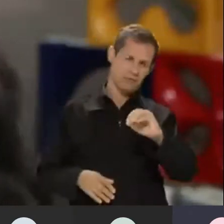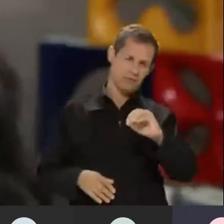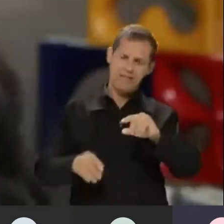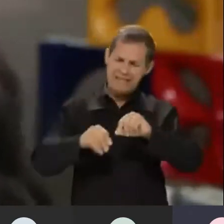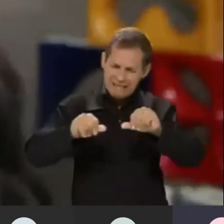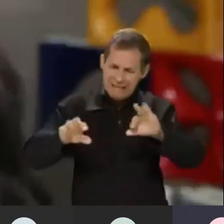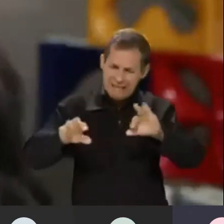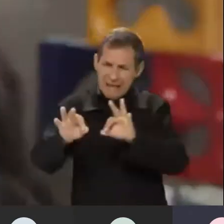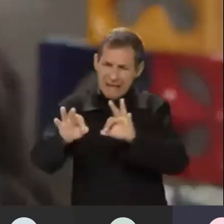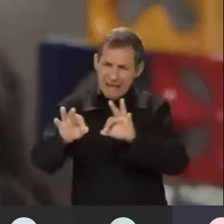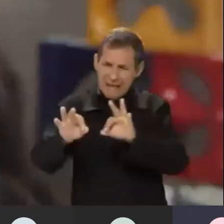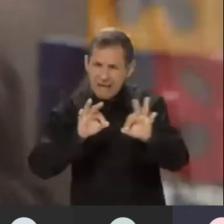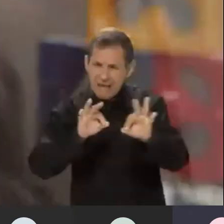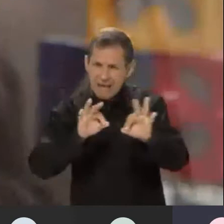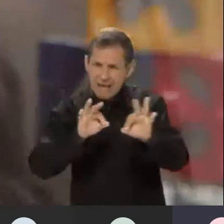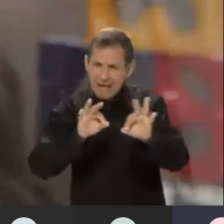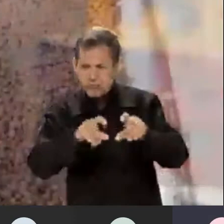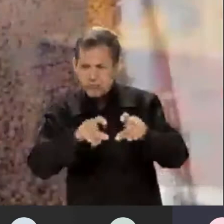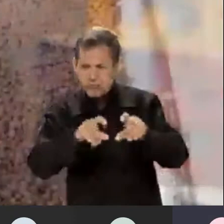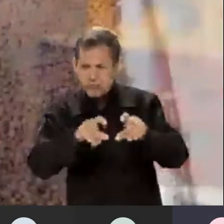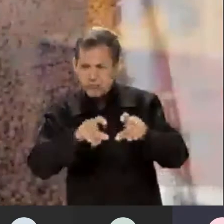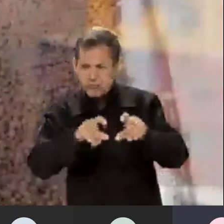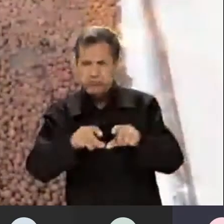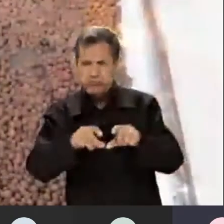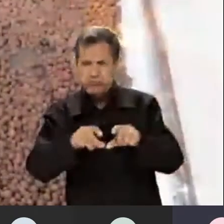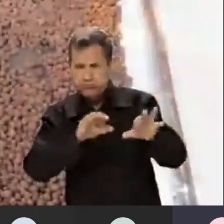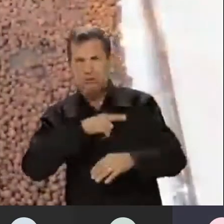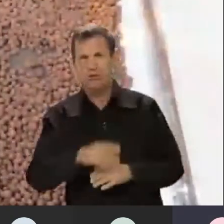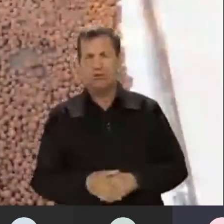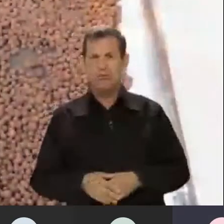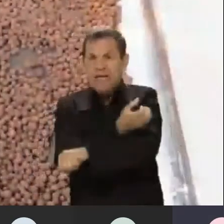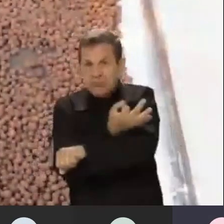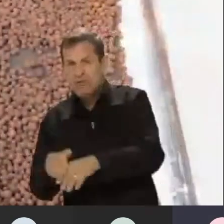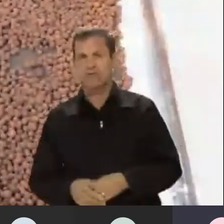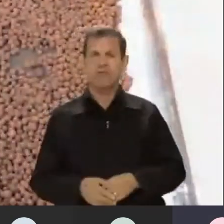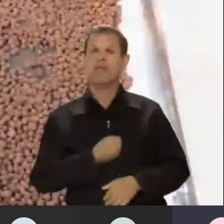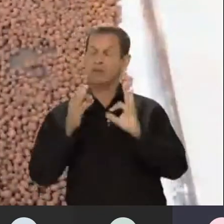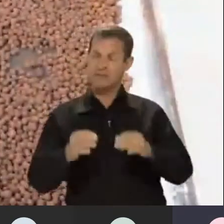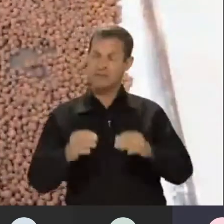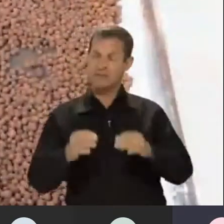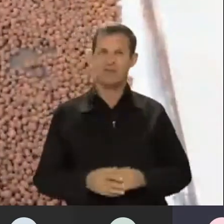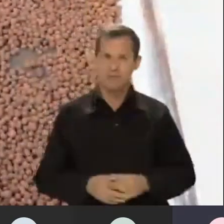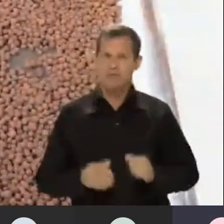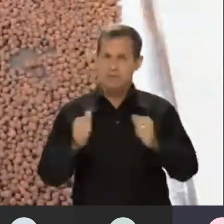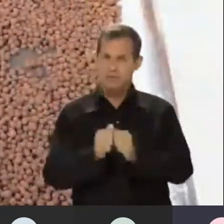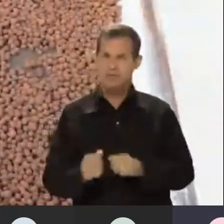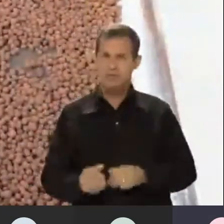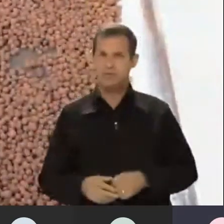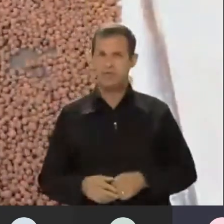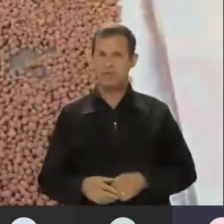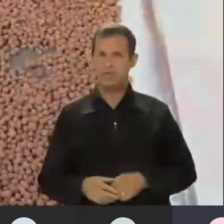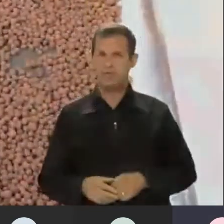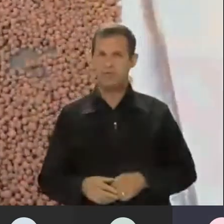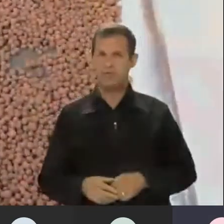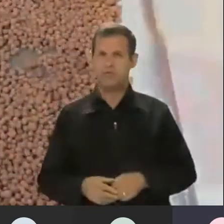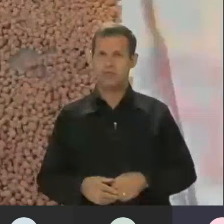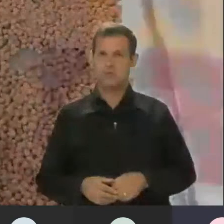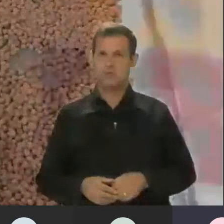aquela terrinha preparada para receber a vegetação em volume adequado com o porte e